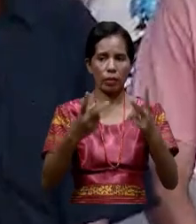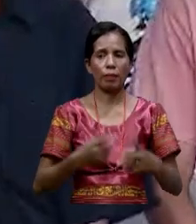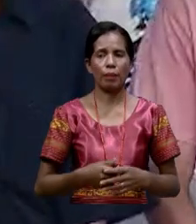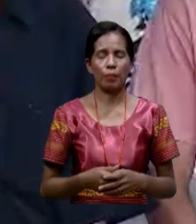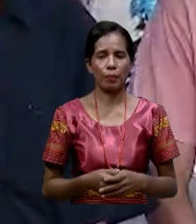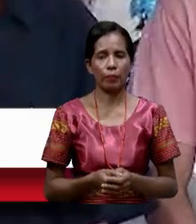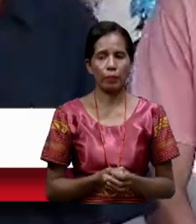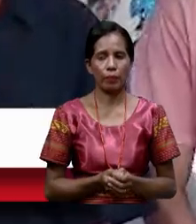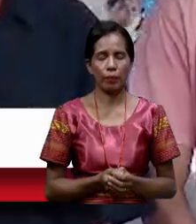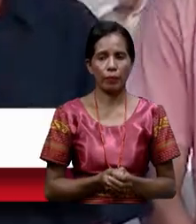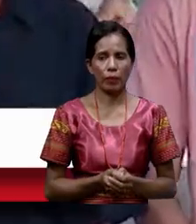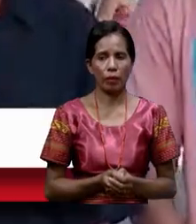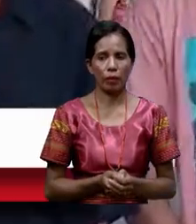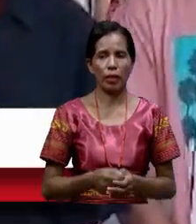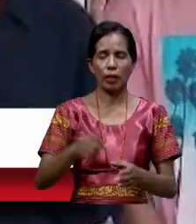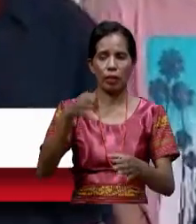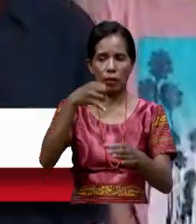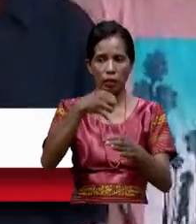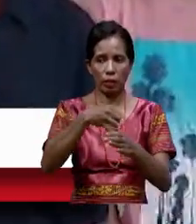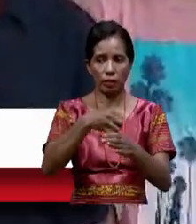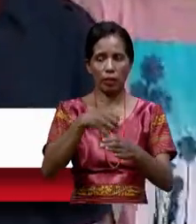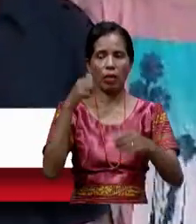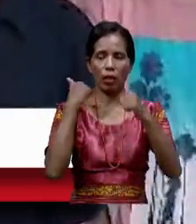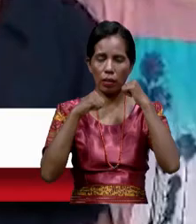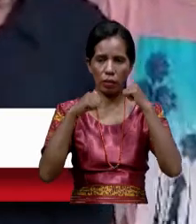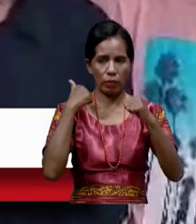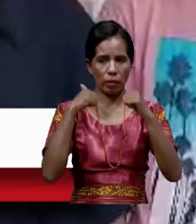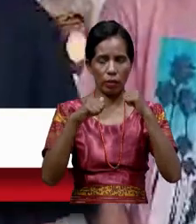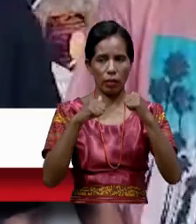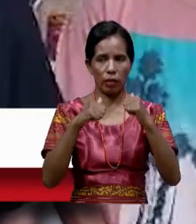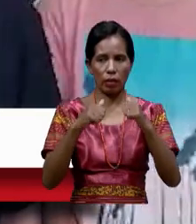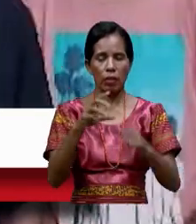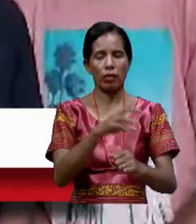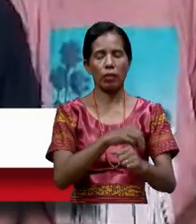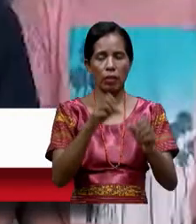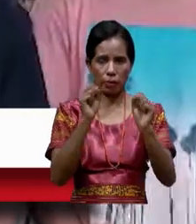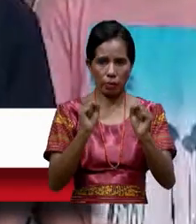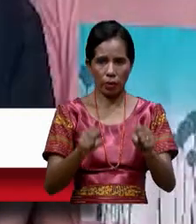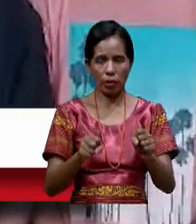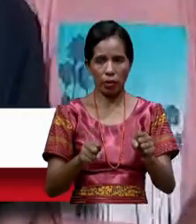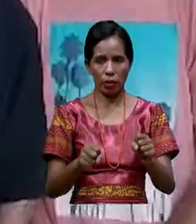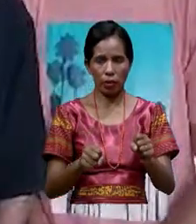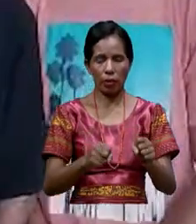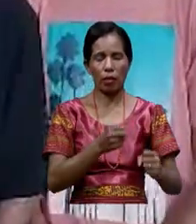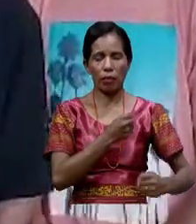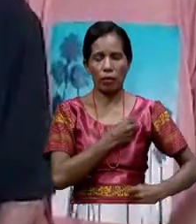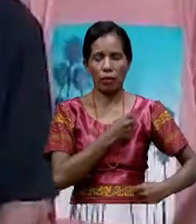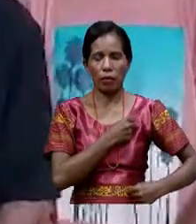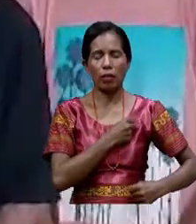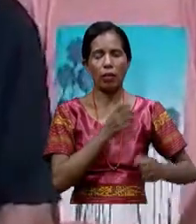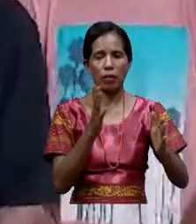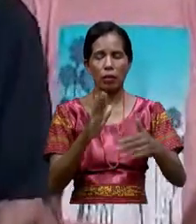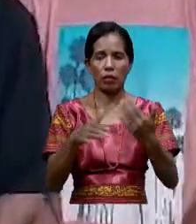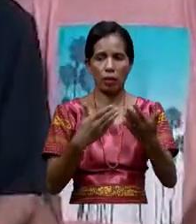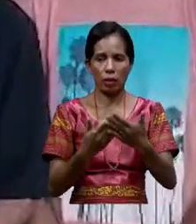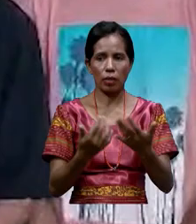né, inclui atividade operacional Forças Armadas de Nian.